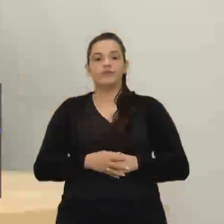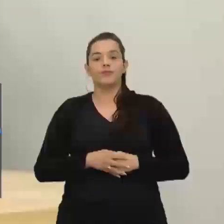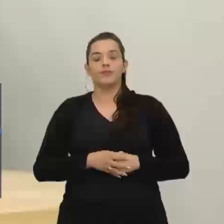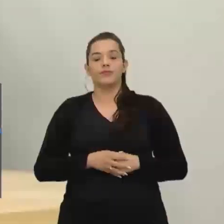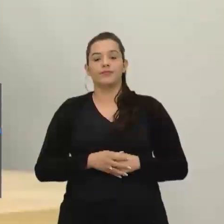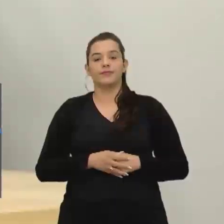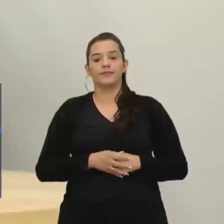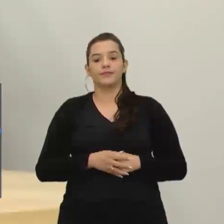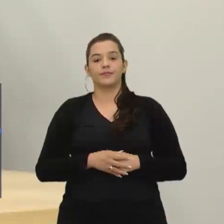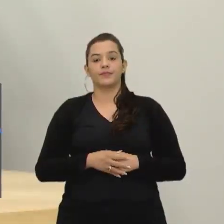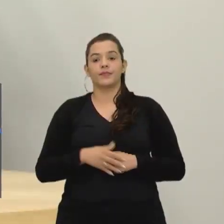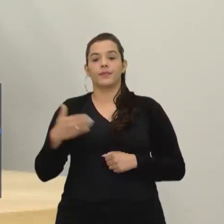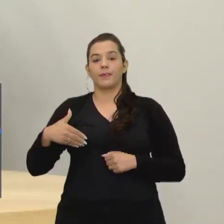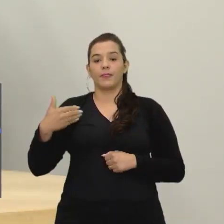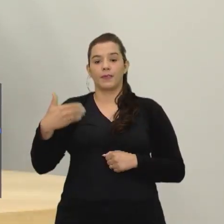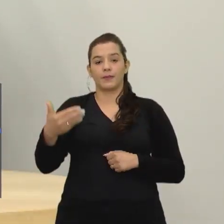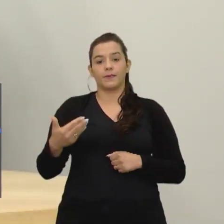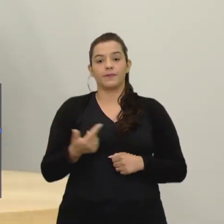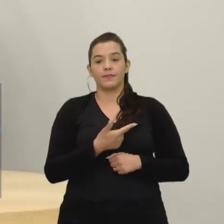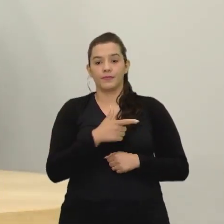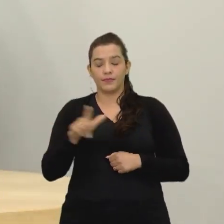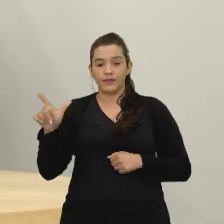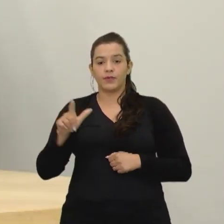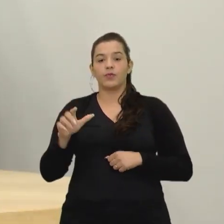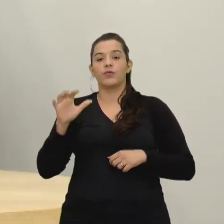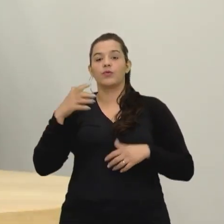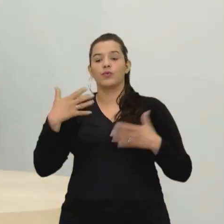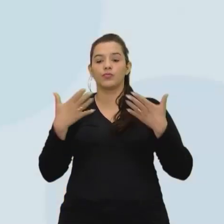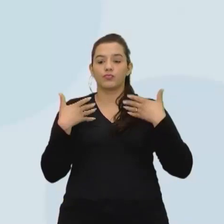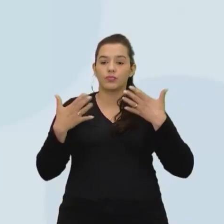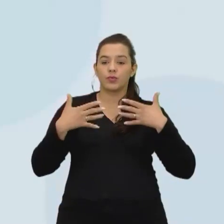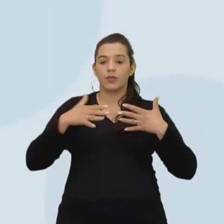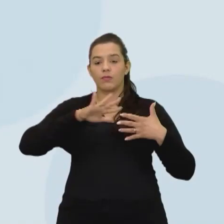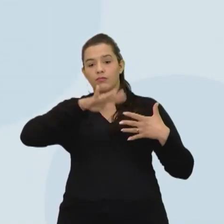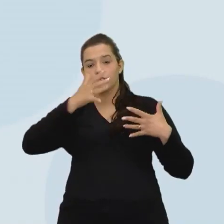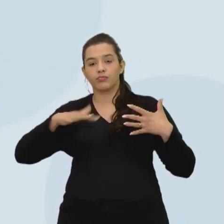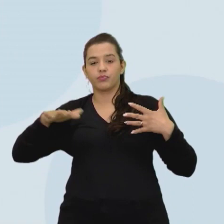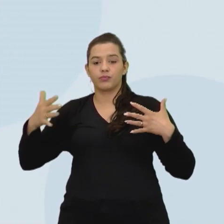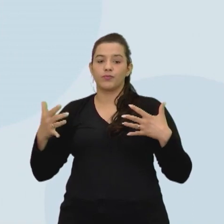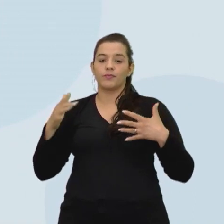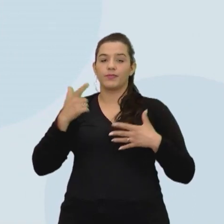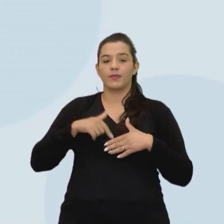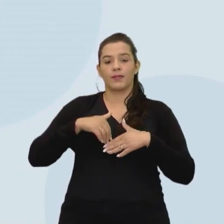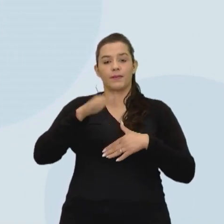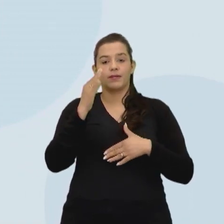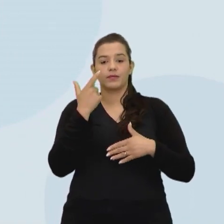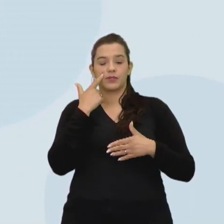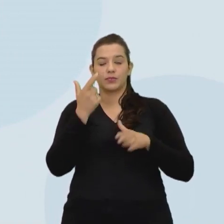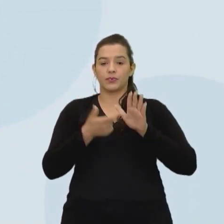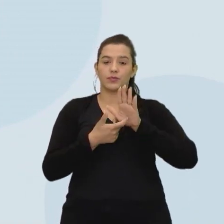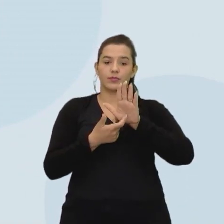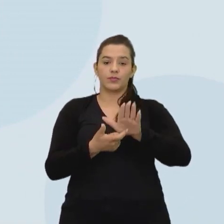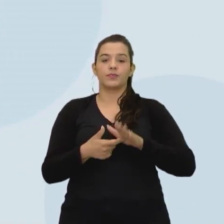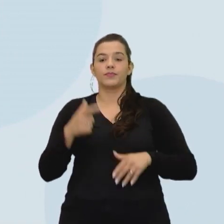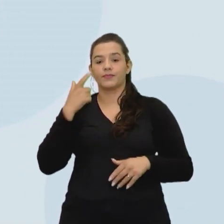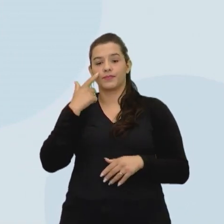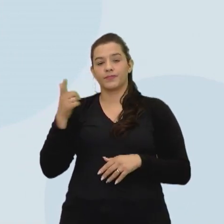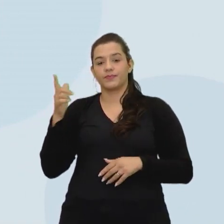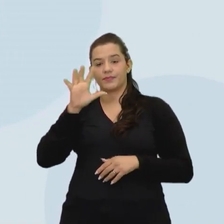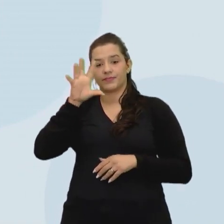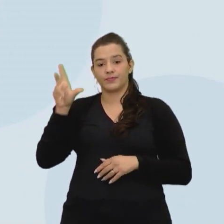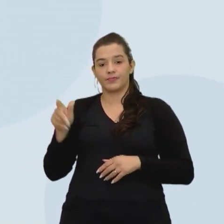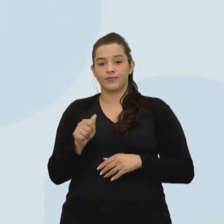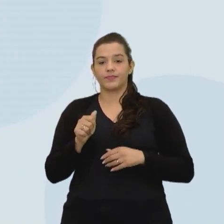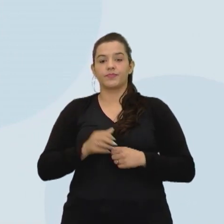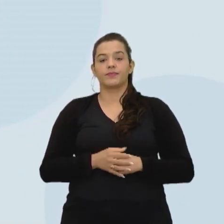intertropical. Bom, vamos dar uma sequência aí, vamos ver aí o climas e correntes marítimas, é a parte que eu mais gosto de mostrar o continente africano,